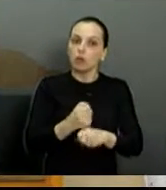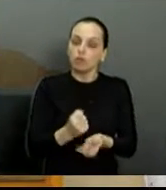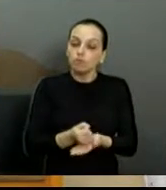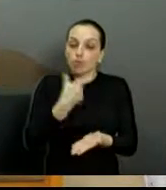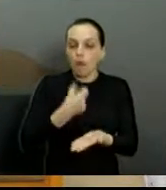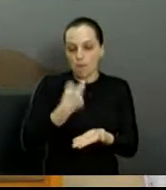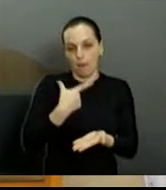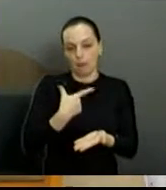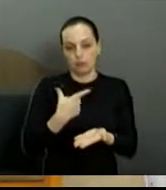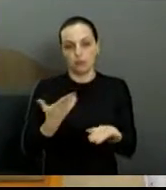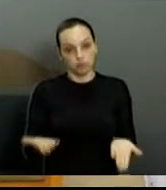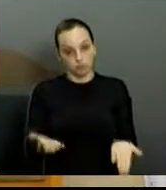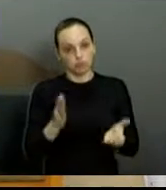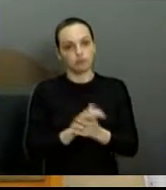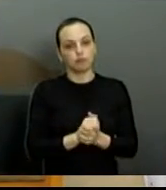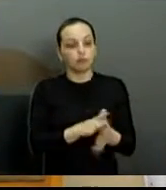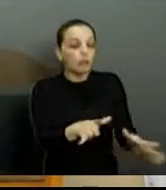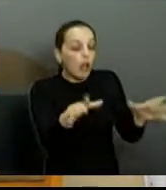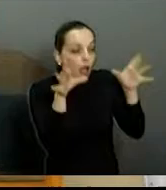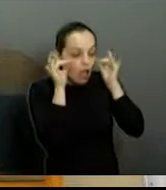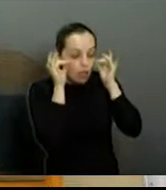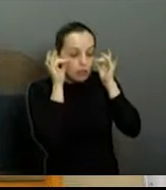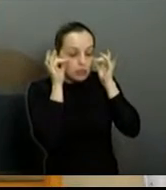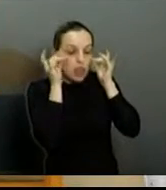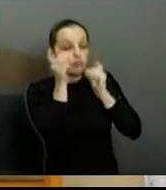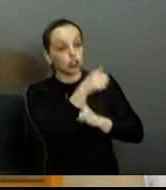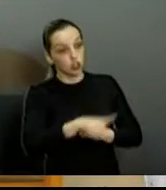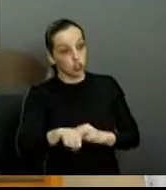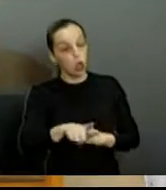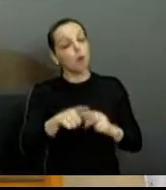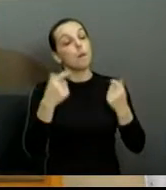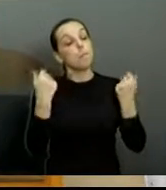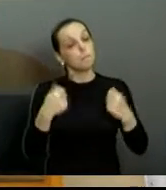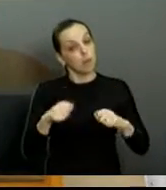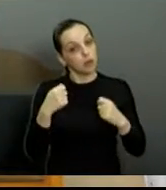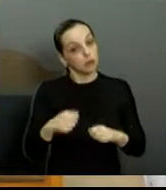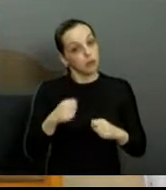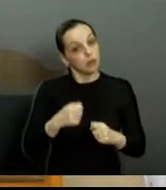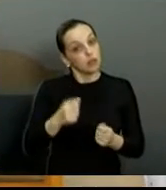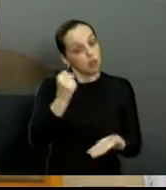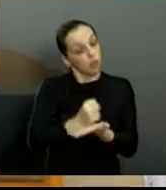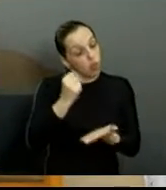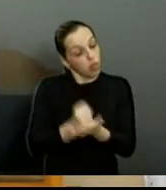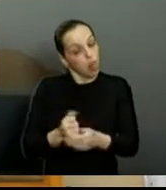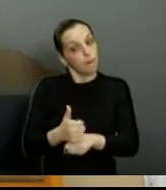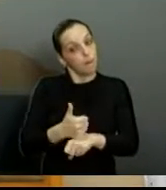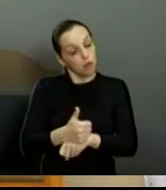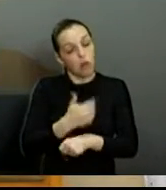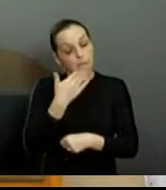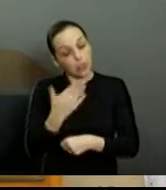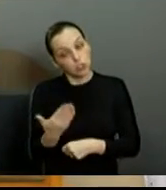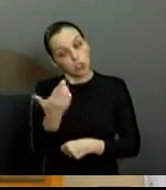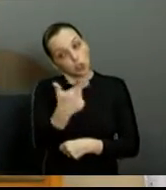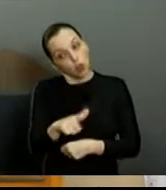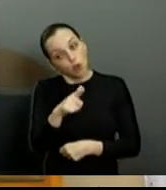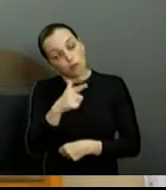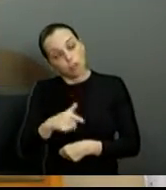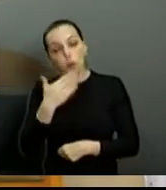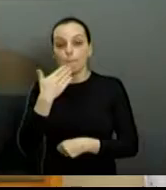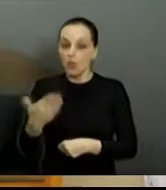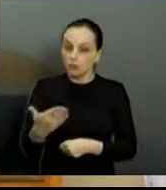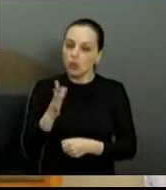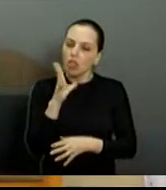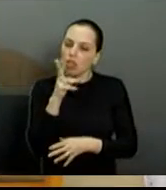atenção o executivo fala mais uma vez já pedi já falei quanto mais demora